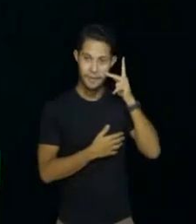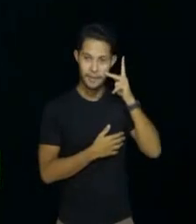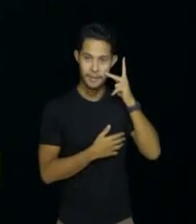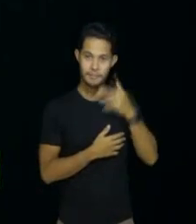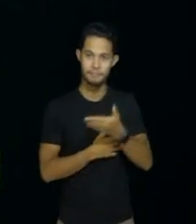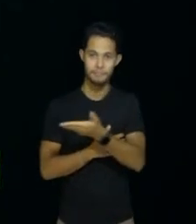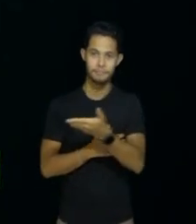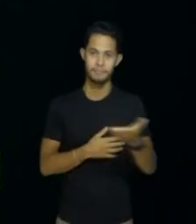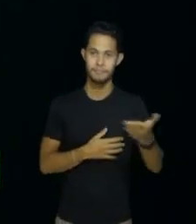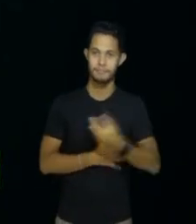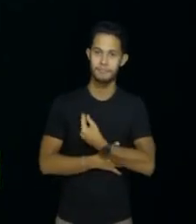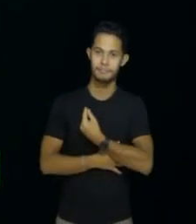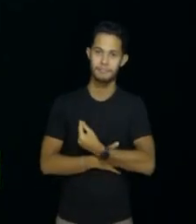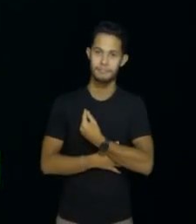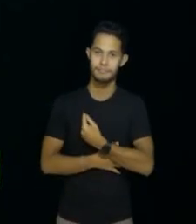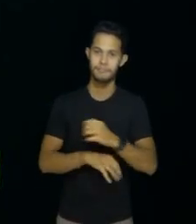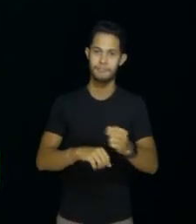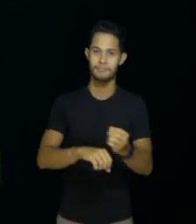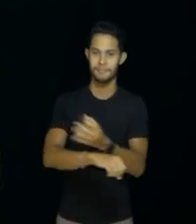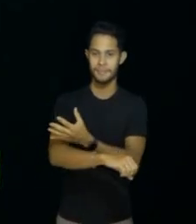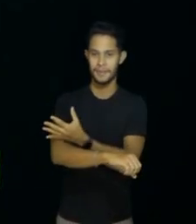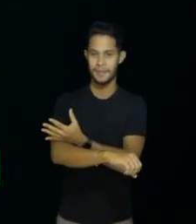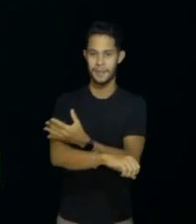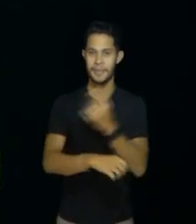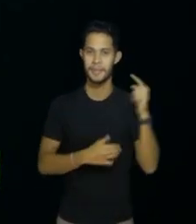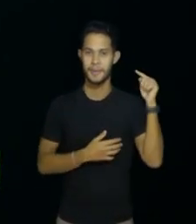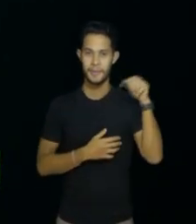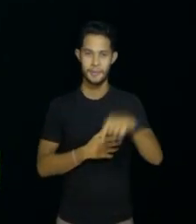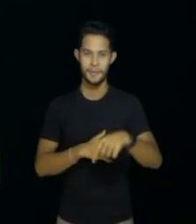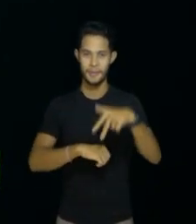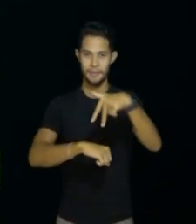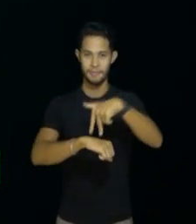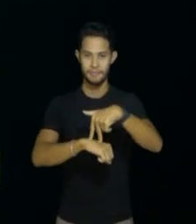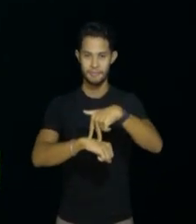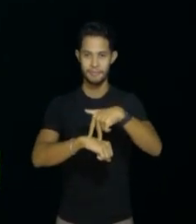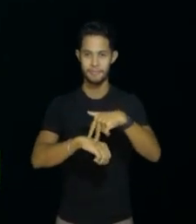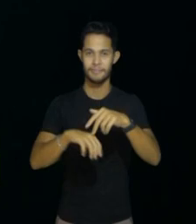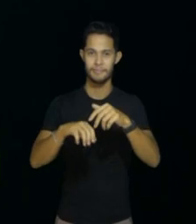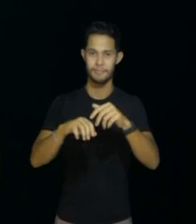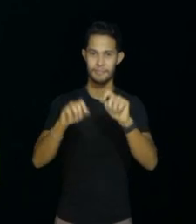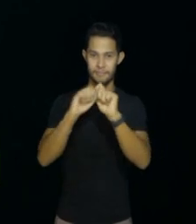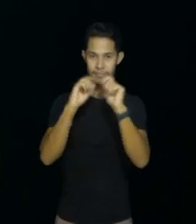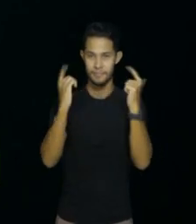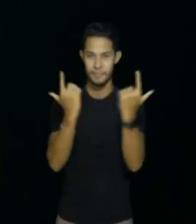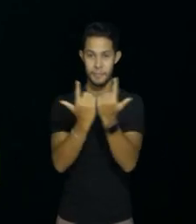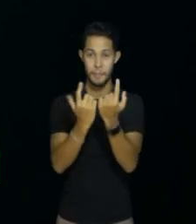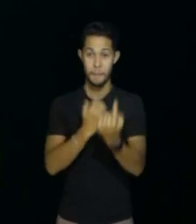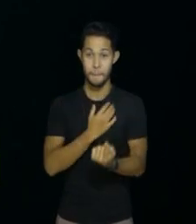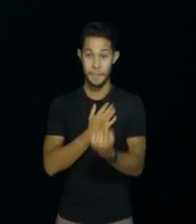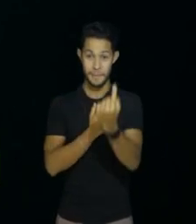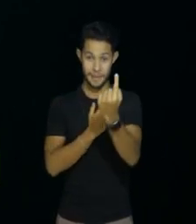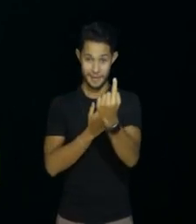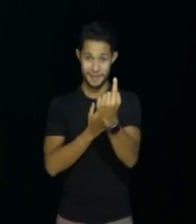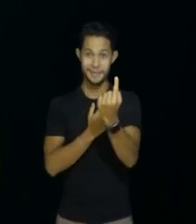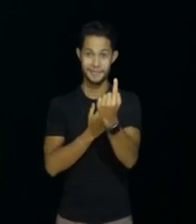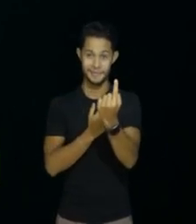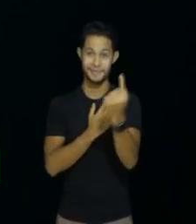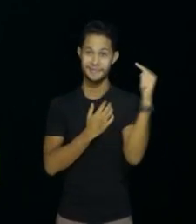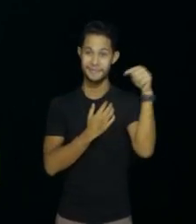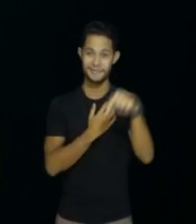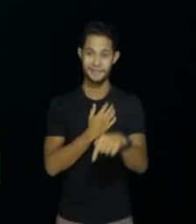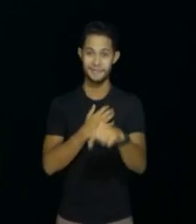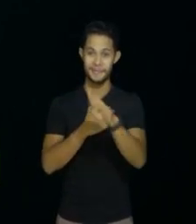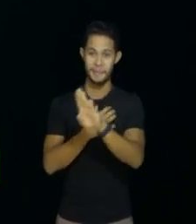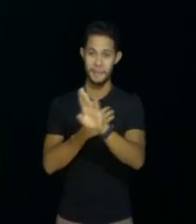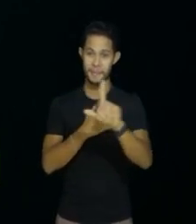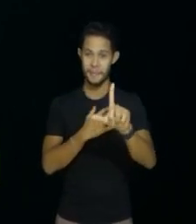é com muita emoção que venho à tribuna da Assembleia Legislativa pela primeira vez em Blumenau, na condição de deputado